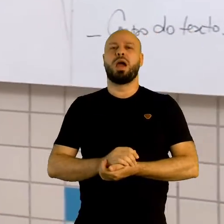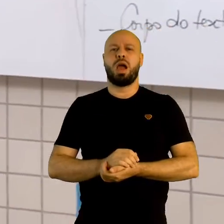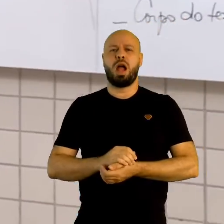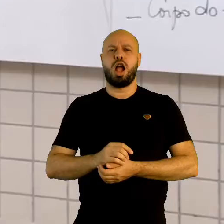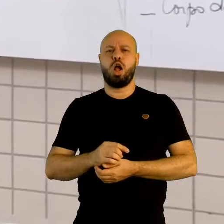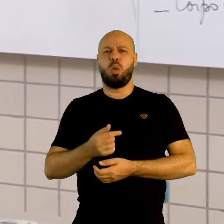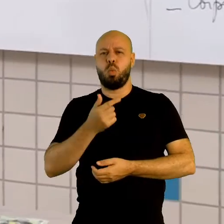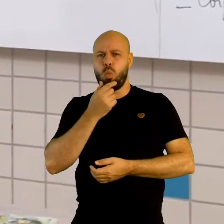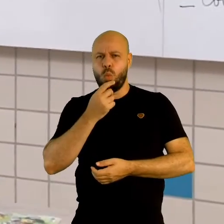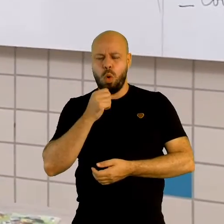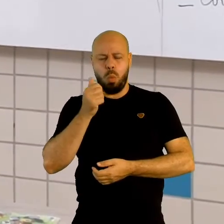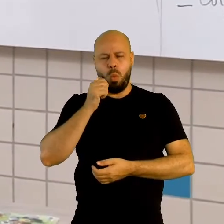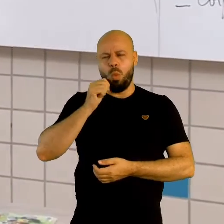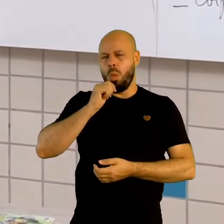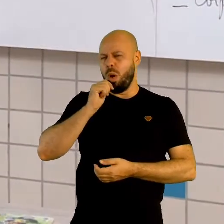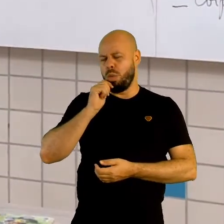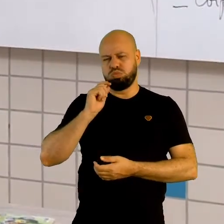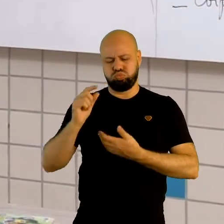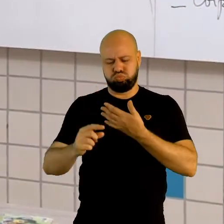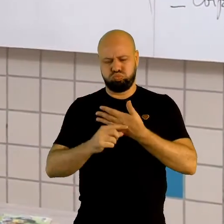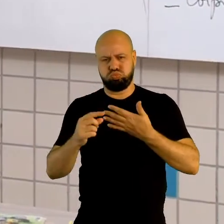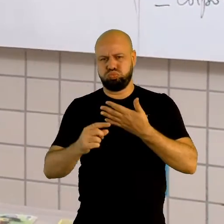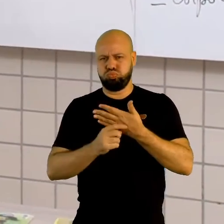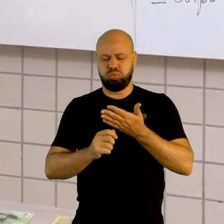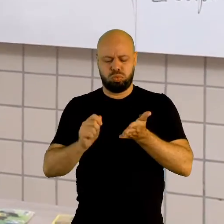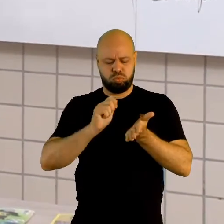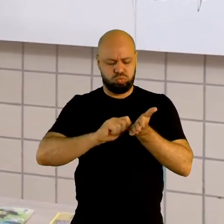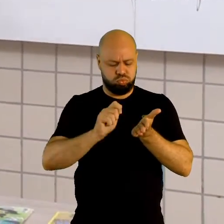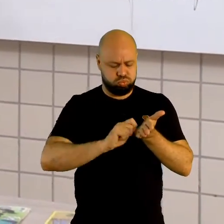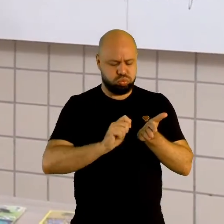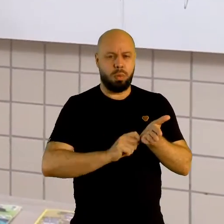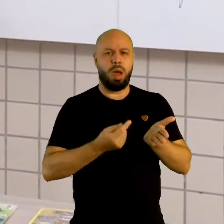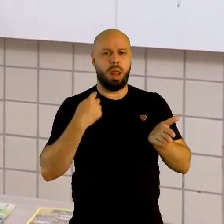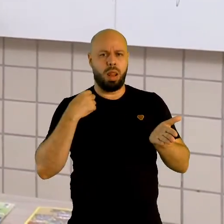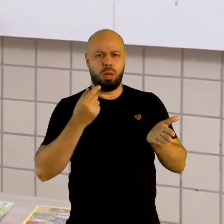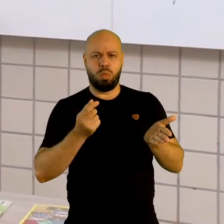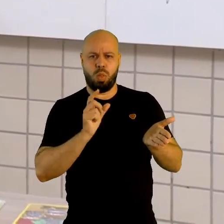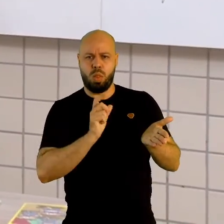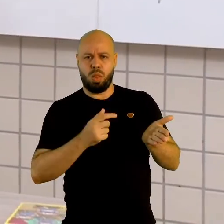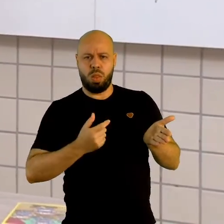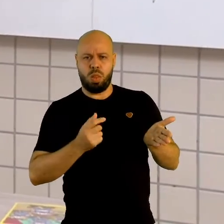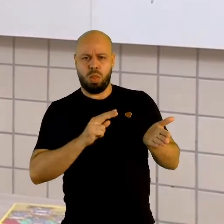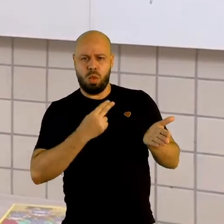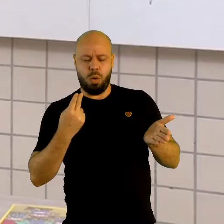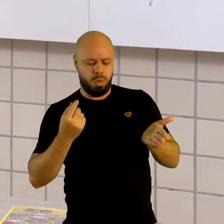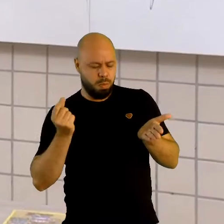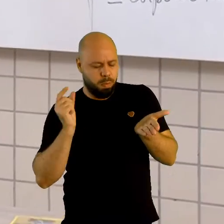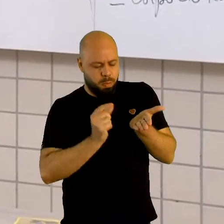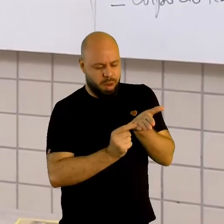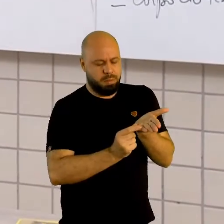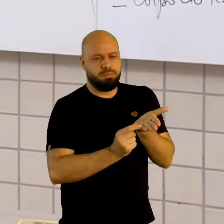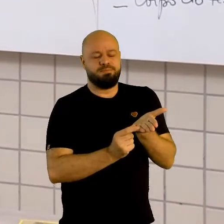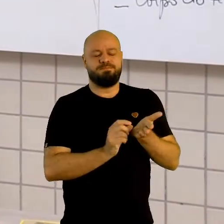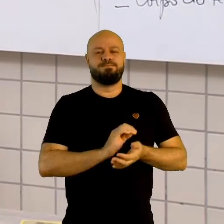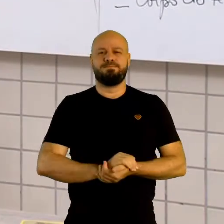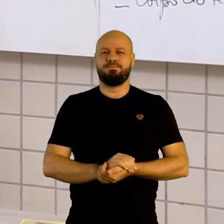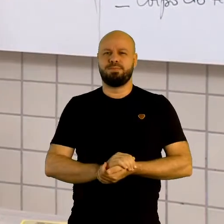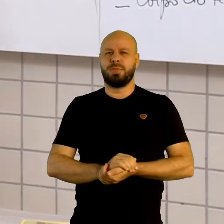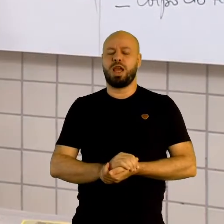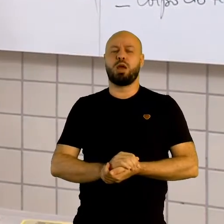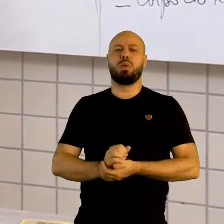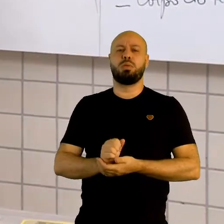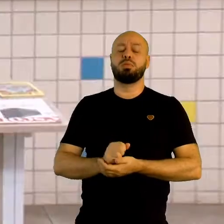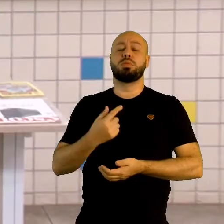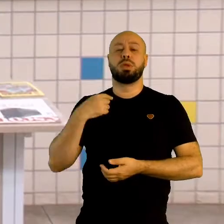repórteres. Diante disso, vocês, lá no bloco de aulas de vocês, tem um texto que